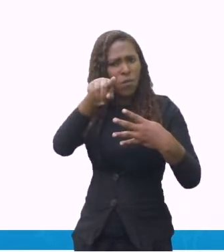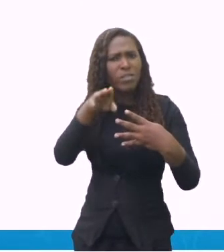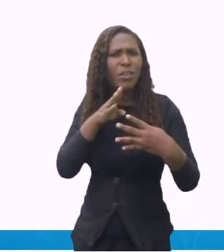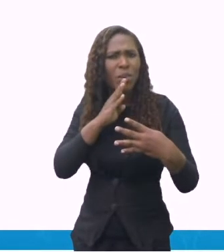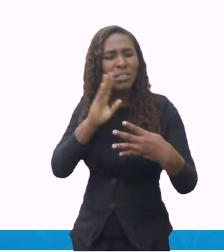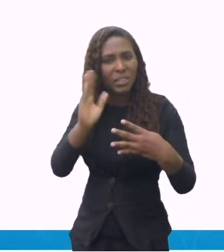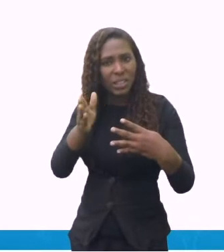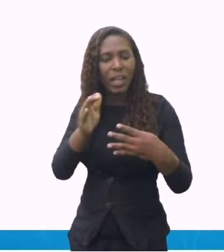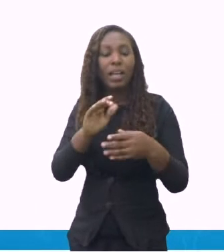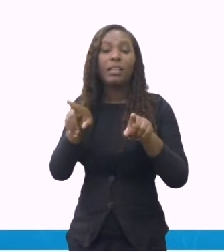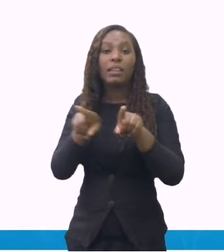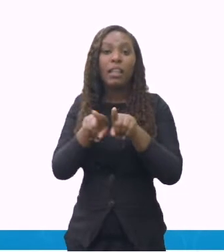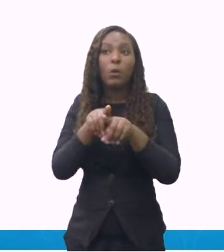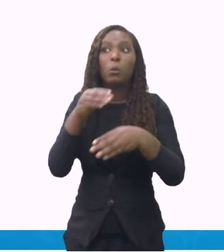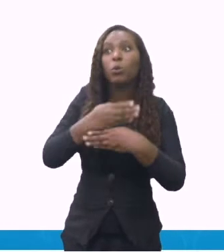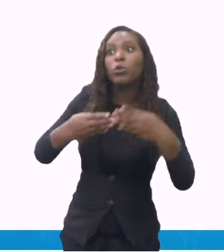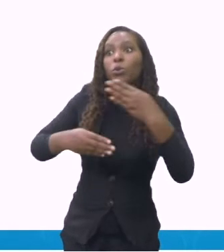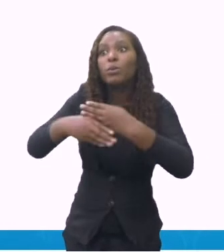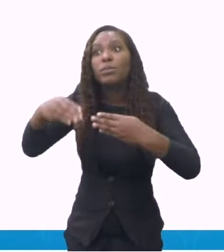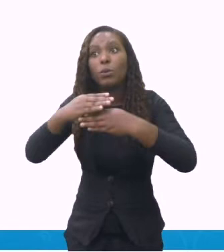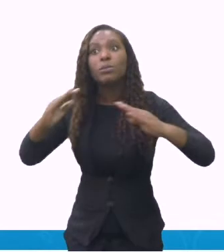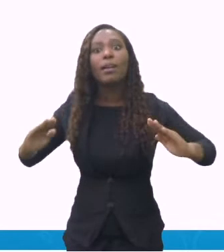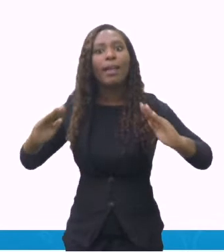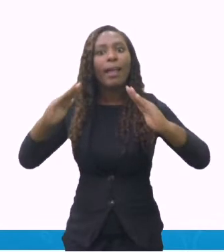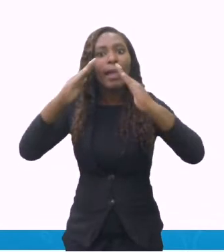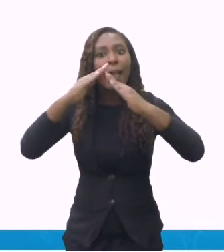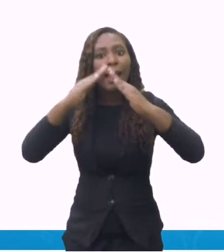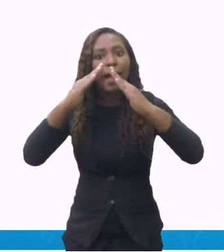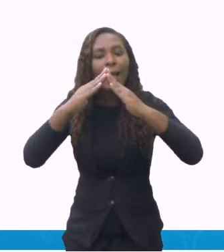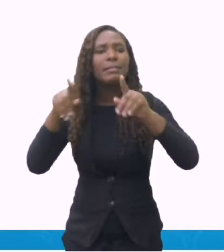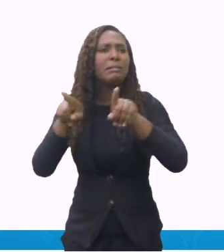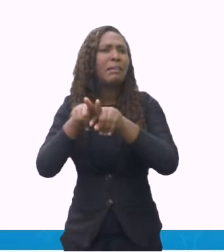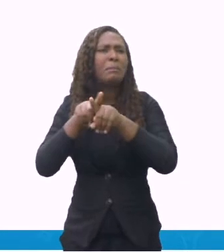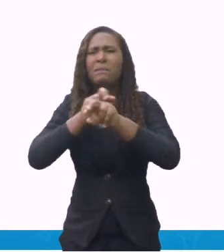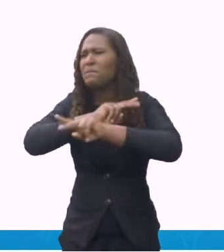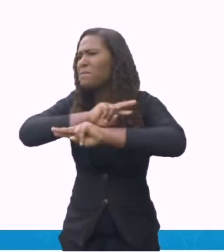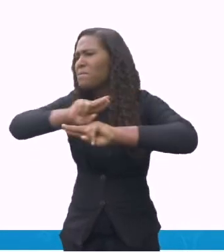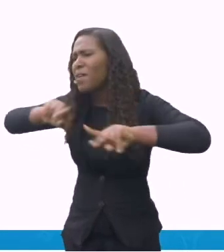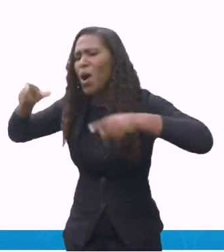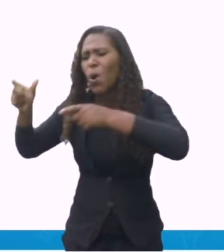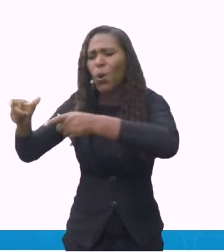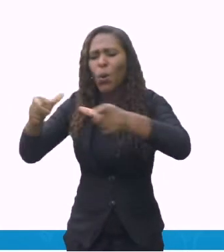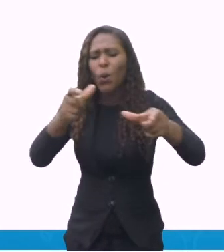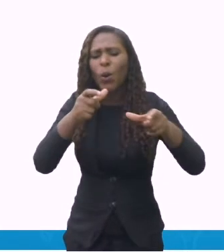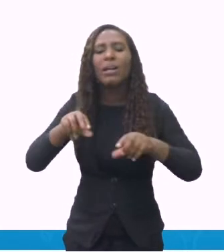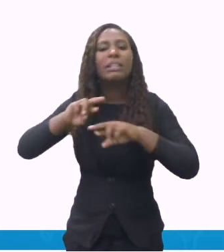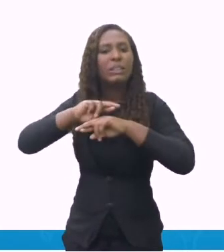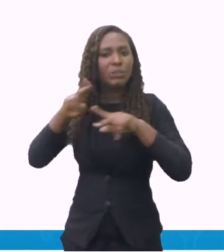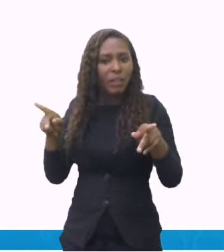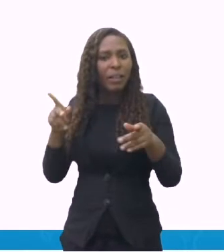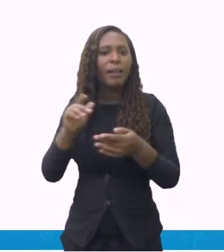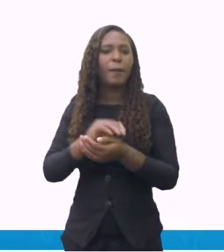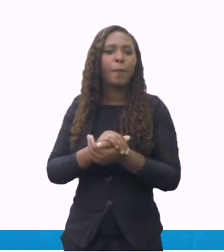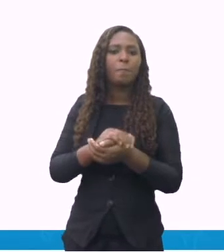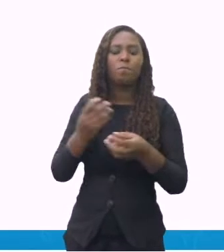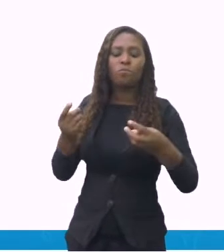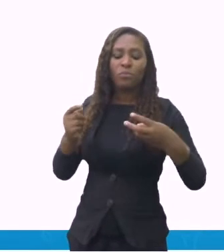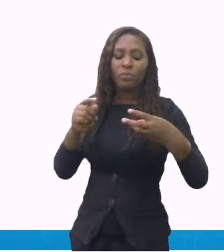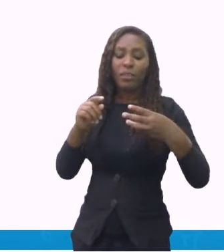construção de casas e diversos ambientes. O diorito,